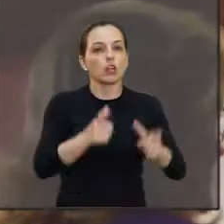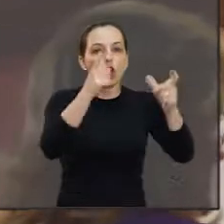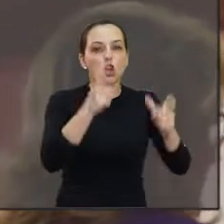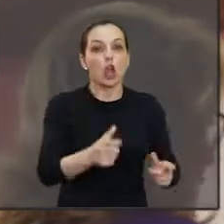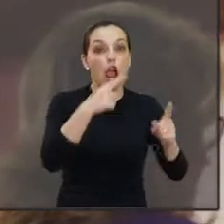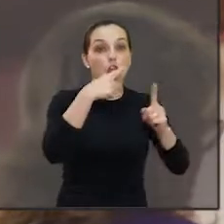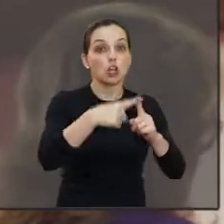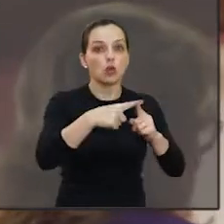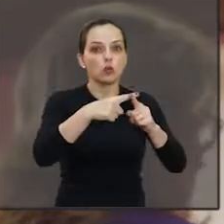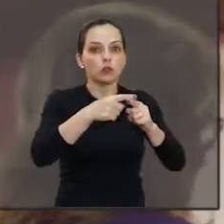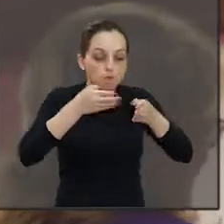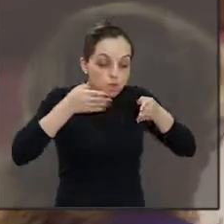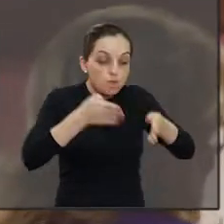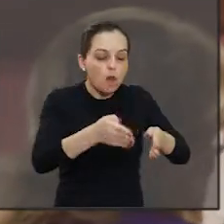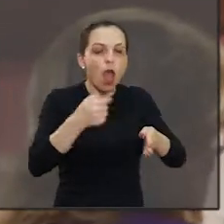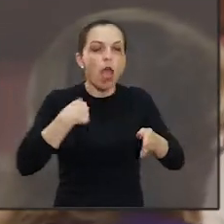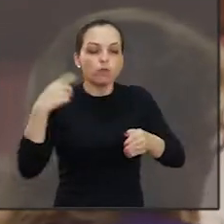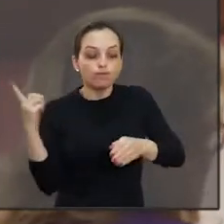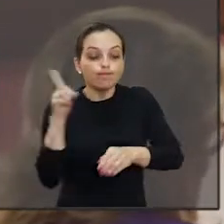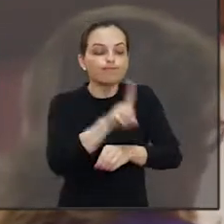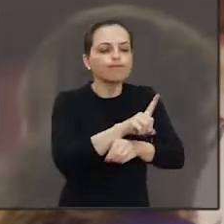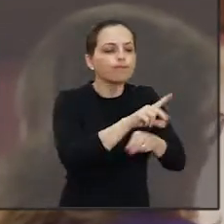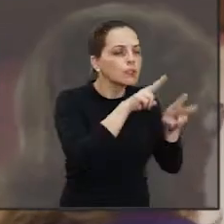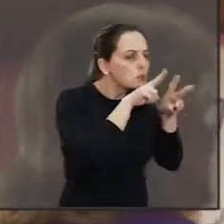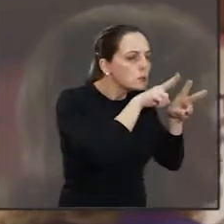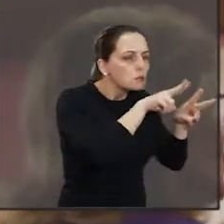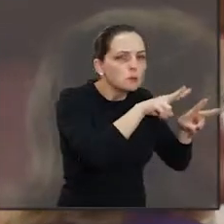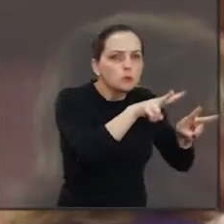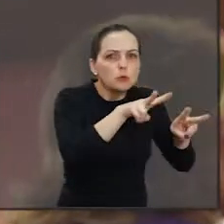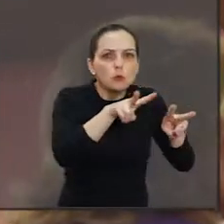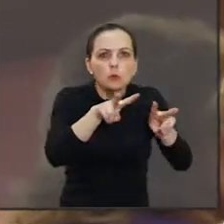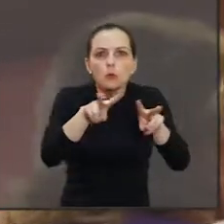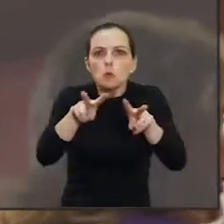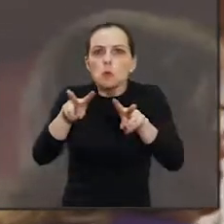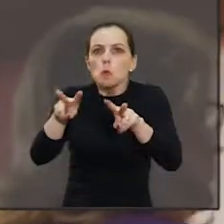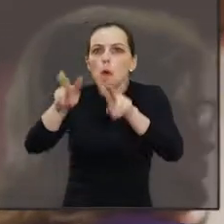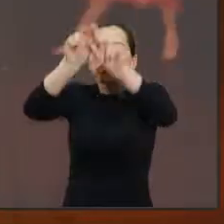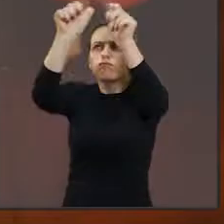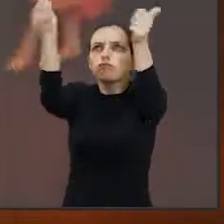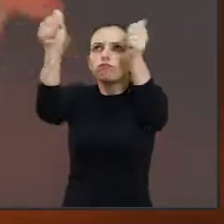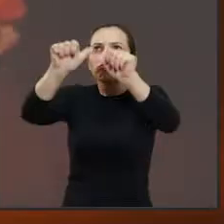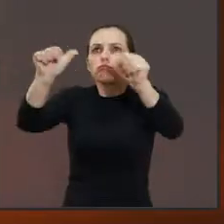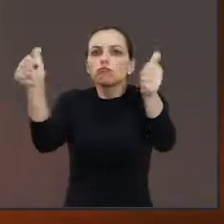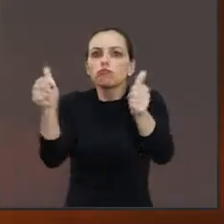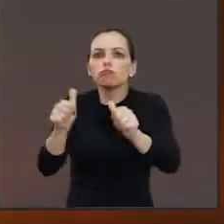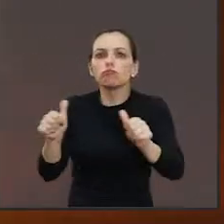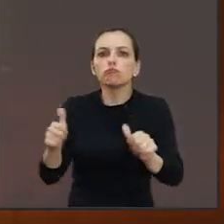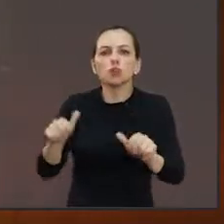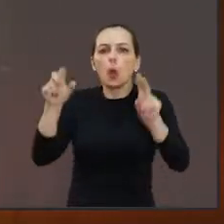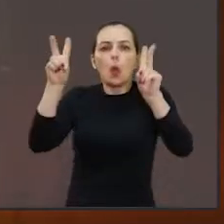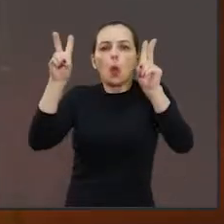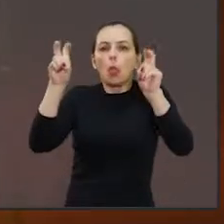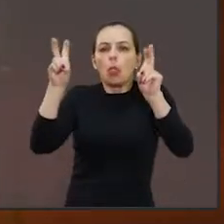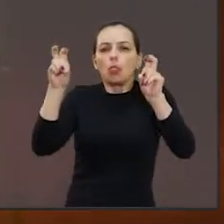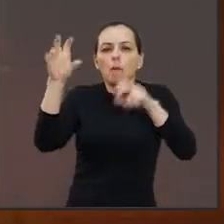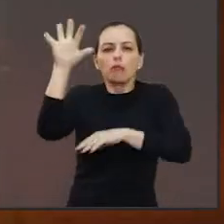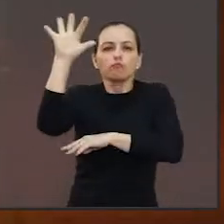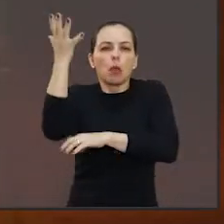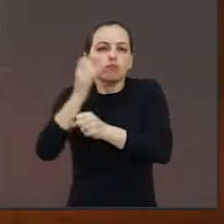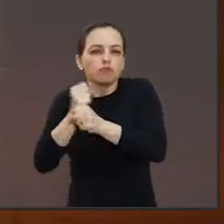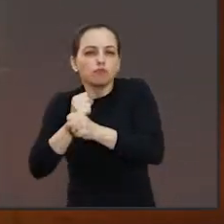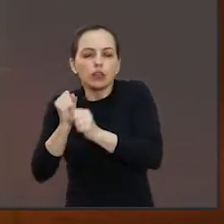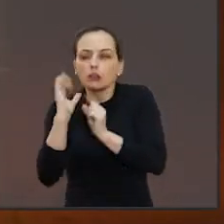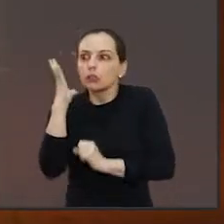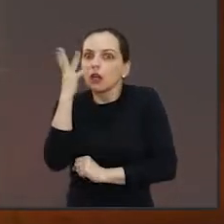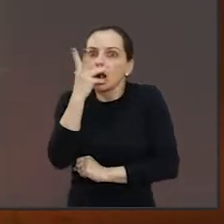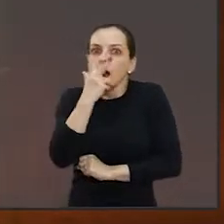Eu já fiz espetáculos que foram assim premiadíssimos entrando no cemitério. O cemitério tem 4 imagens que eu olhei aquilo e falei,